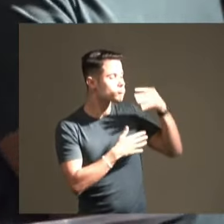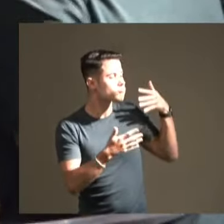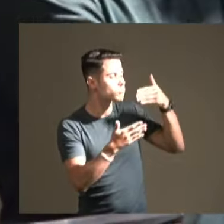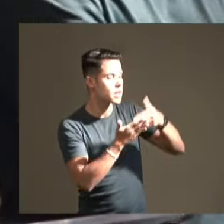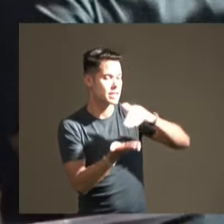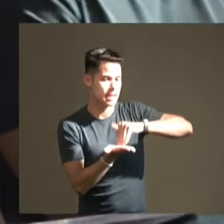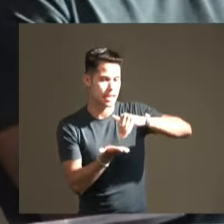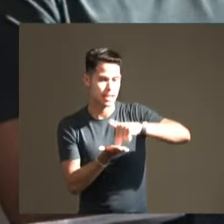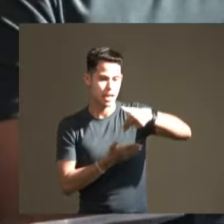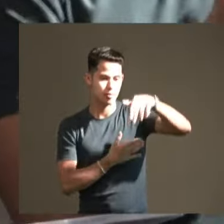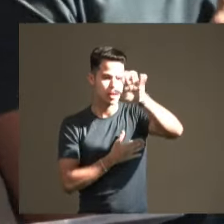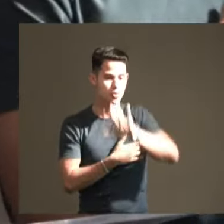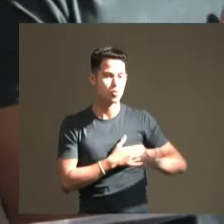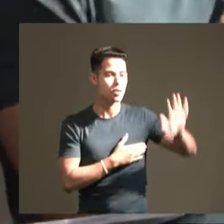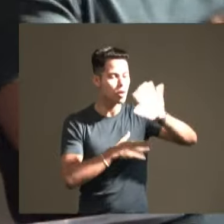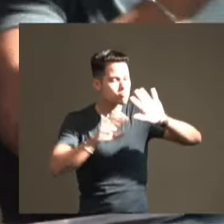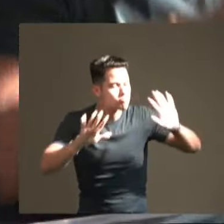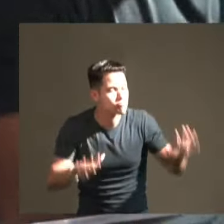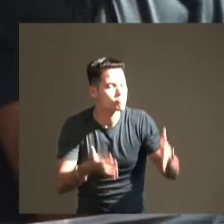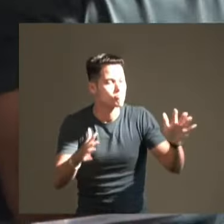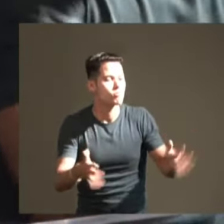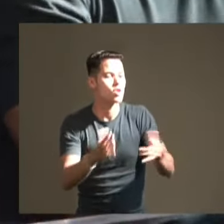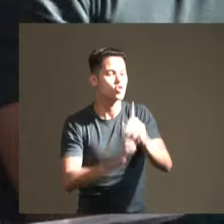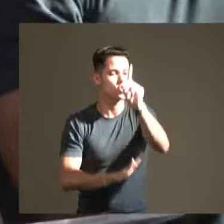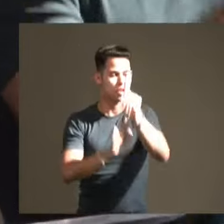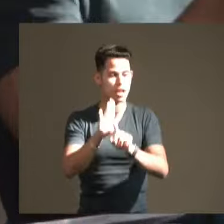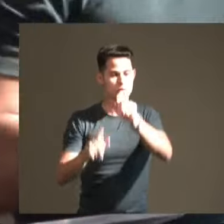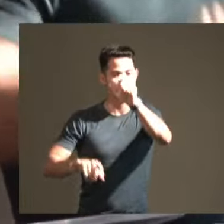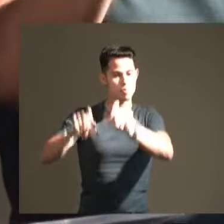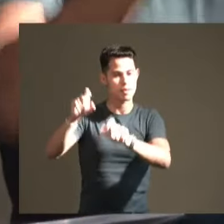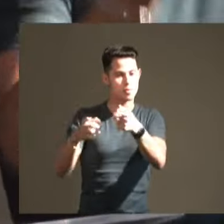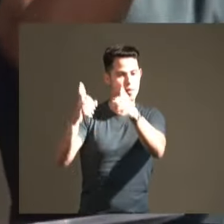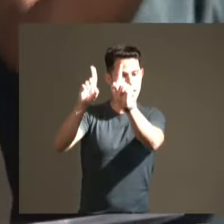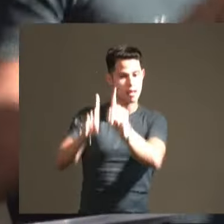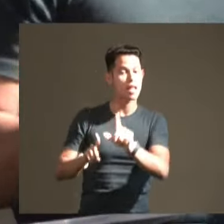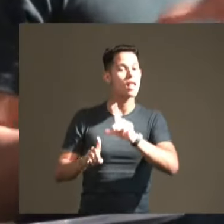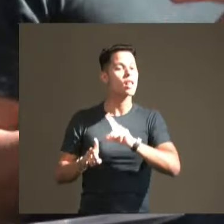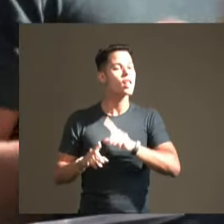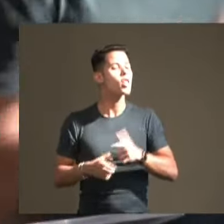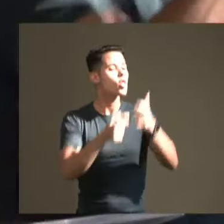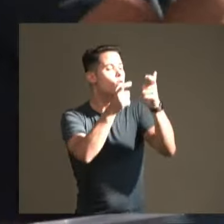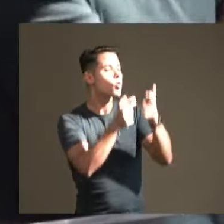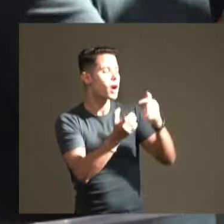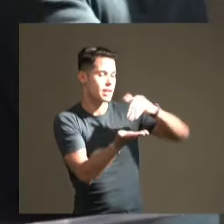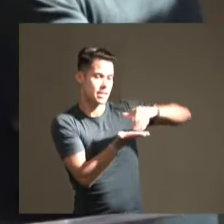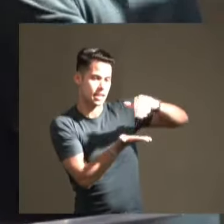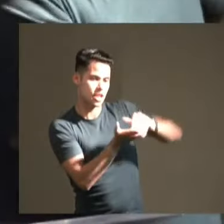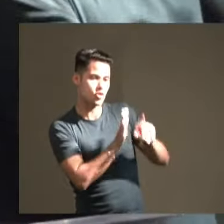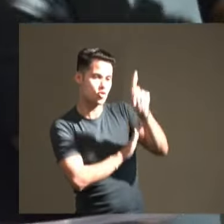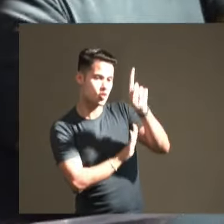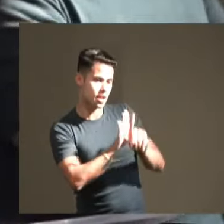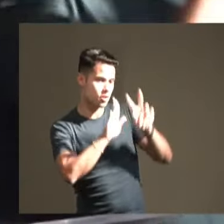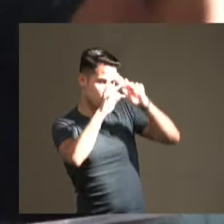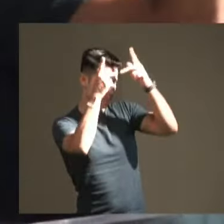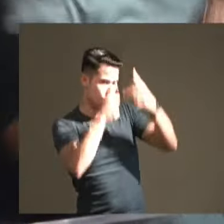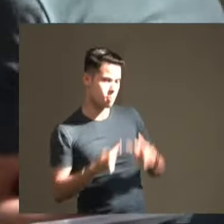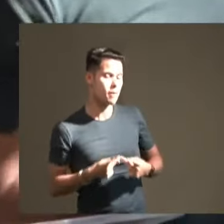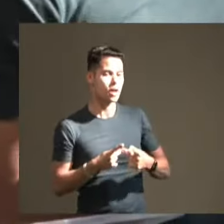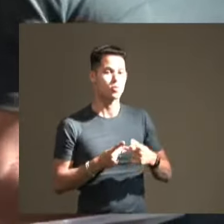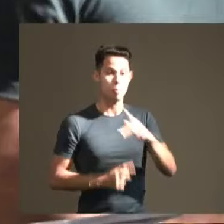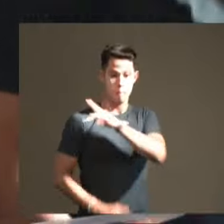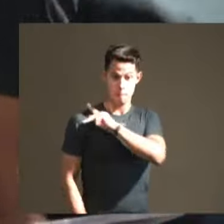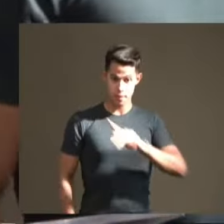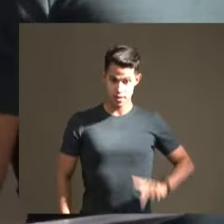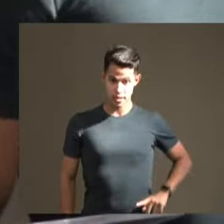de Promoção dos Direitos da Pessoa com Deficiência da Secretaria dos Direitos Humanos da Presidência da